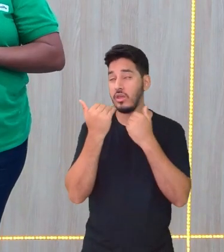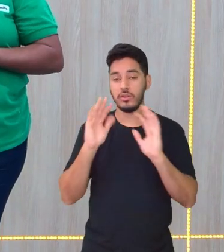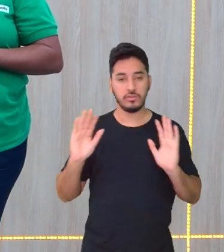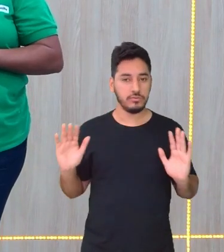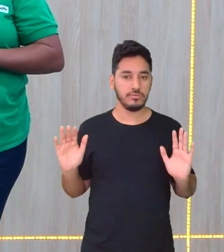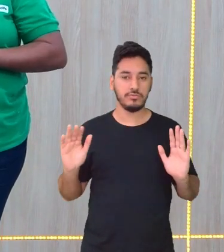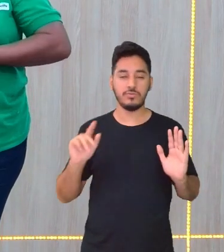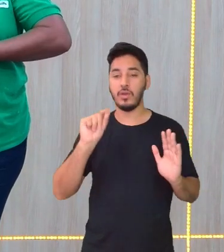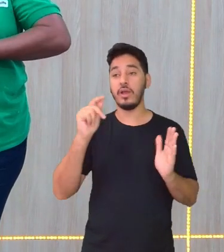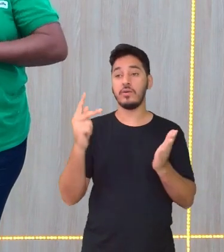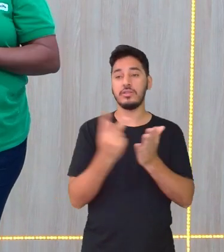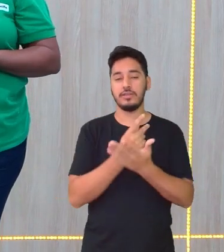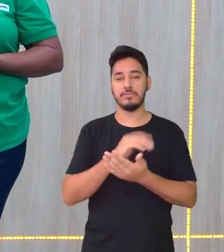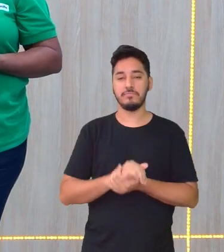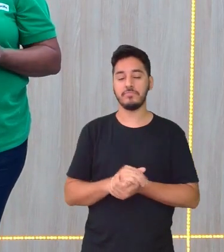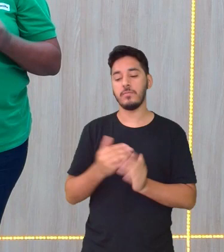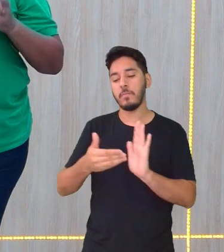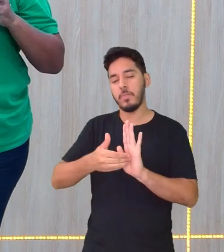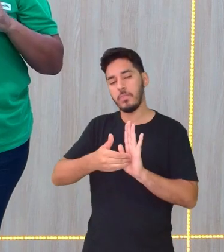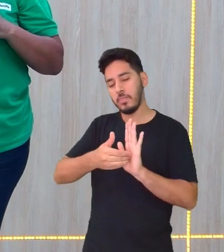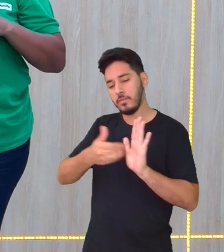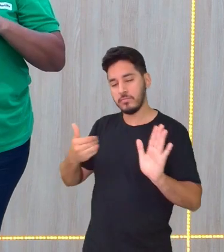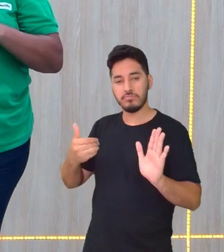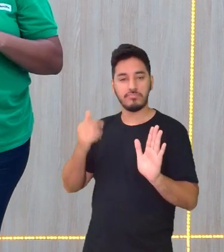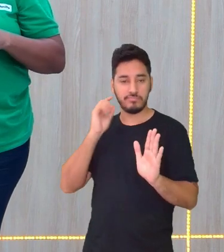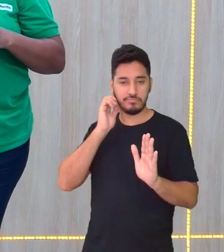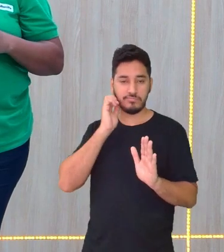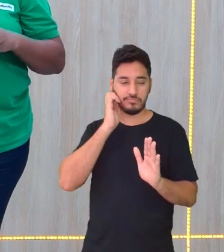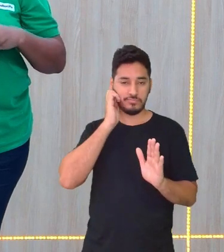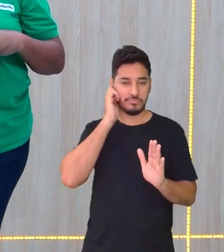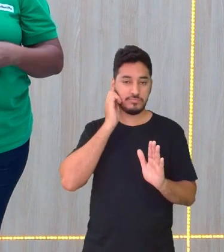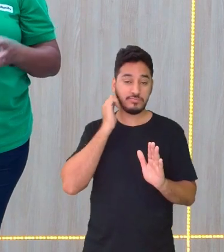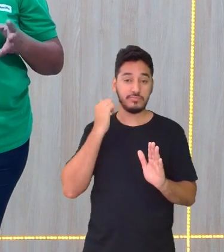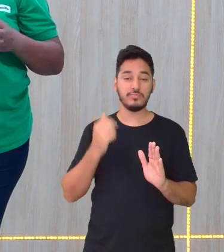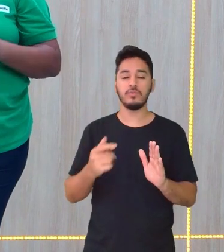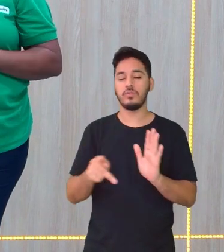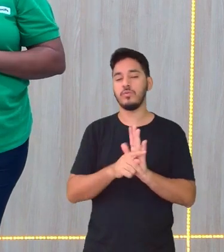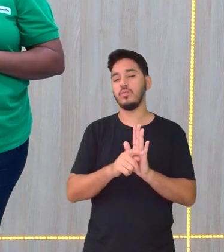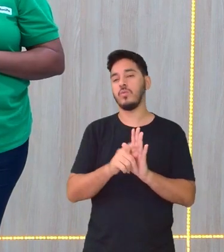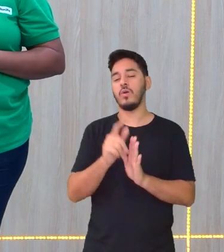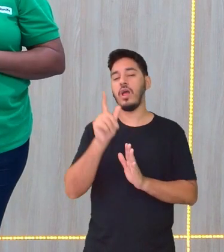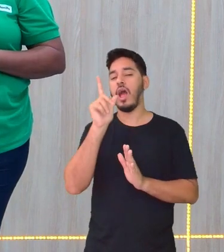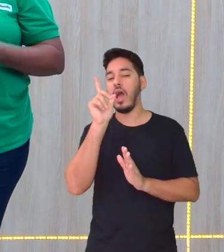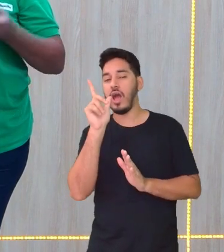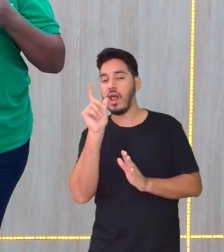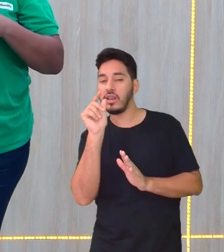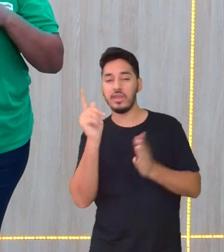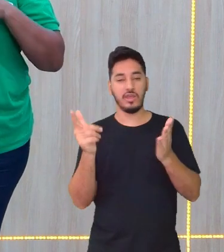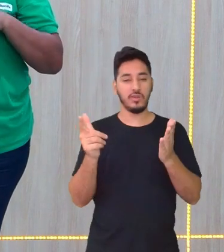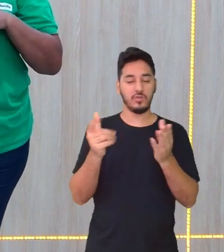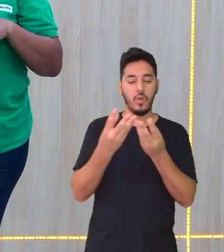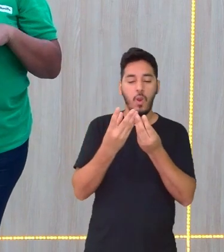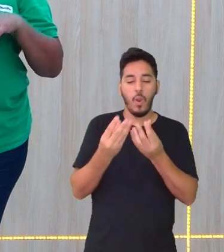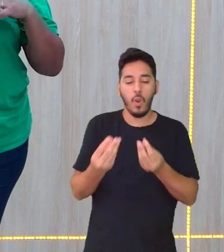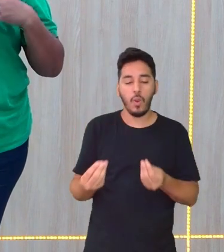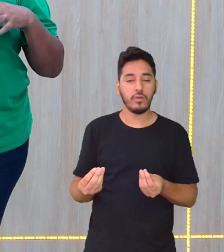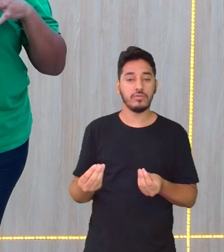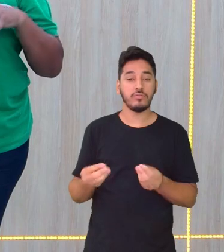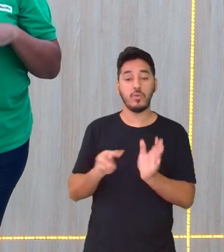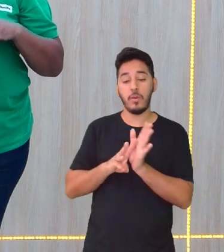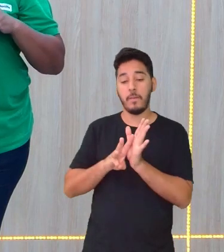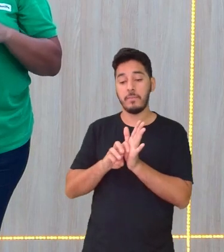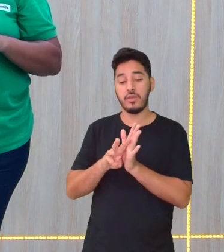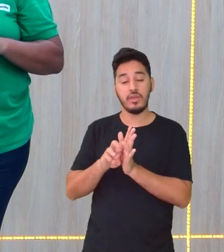o que é que acontece aí? É retirado a maior parte do líquido dos alimentos. Os micro-organismos não